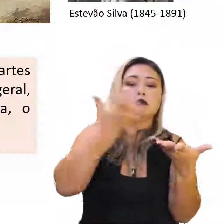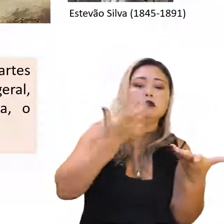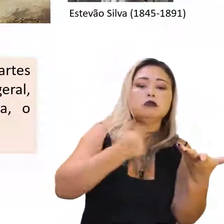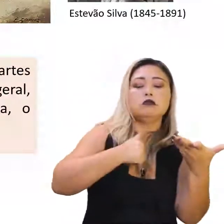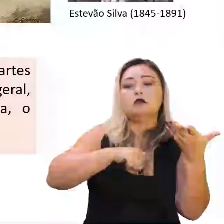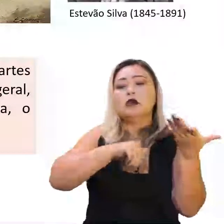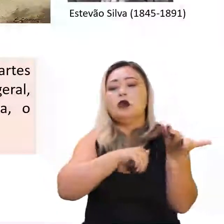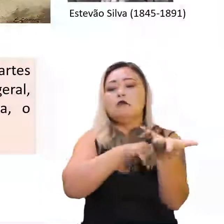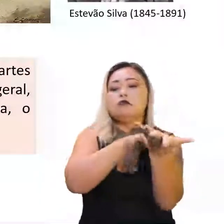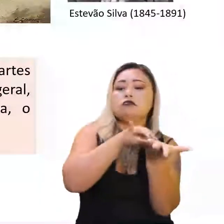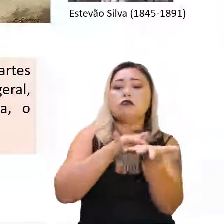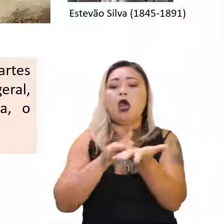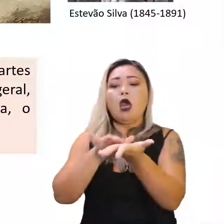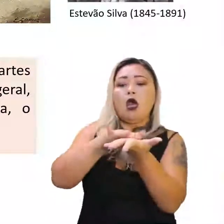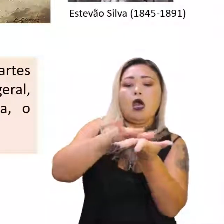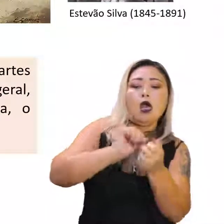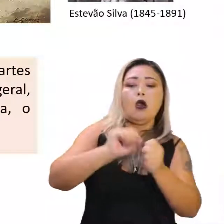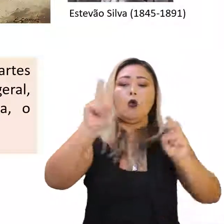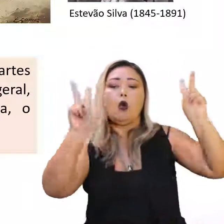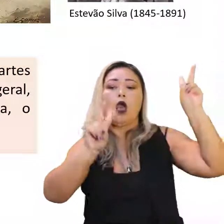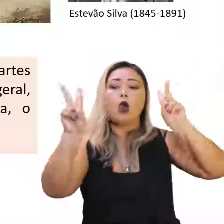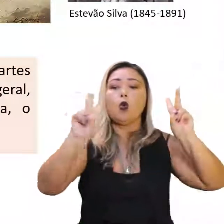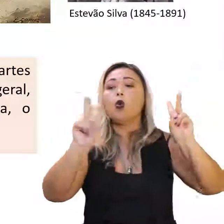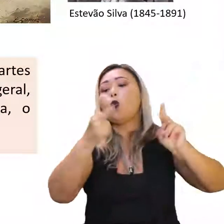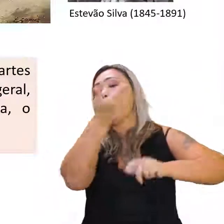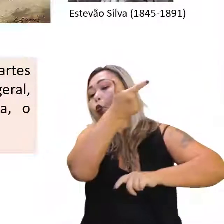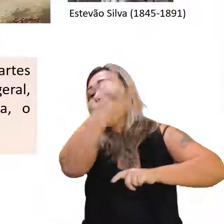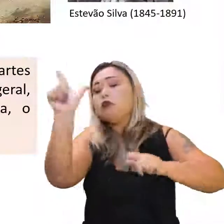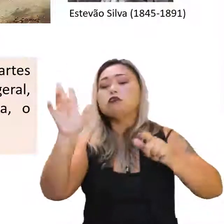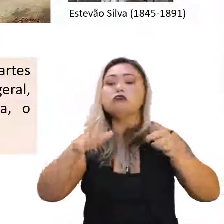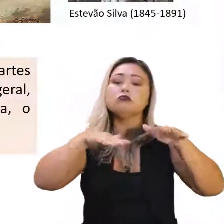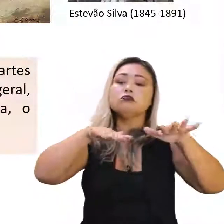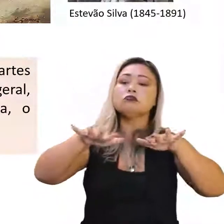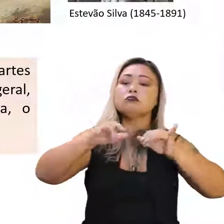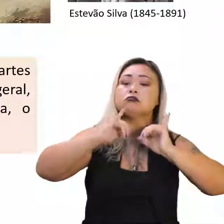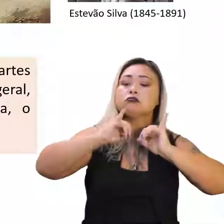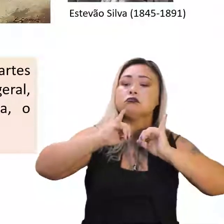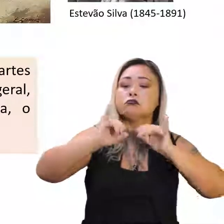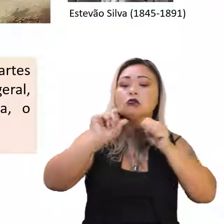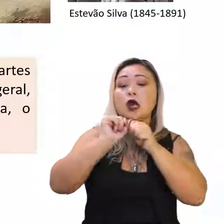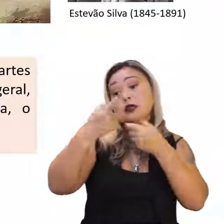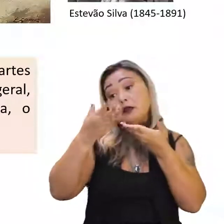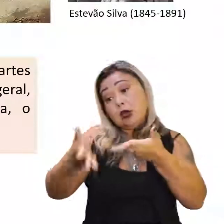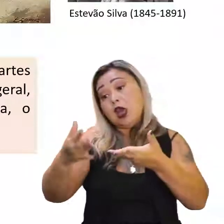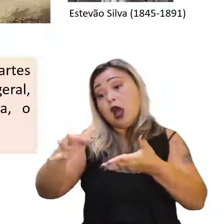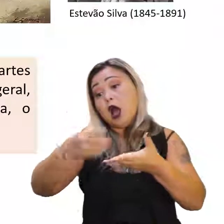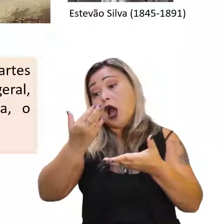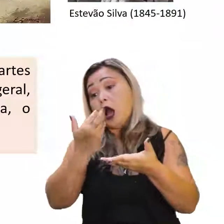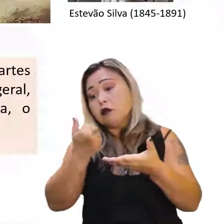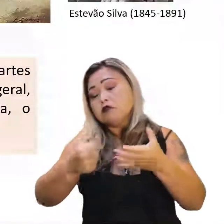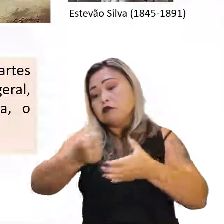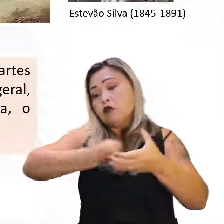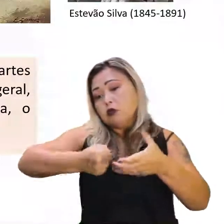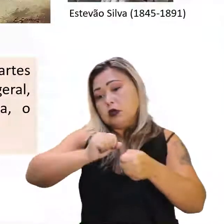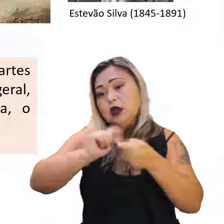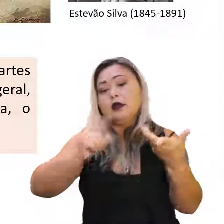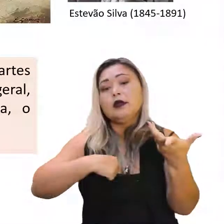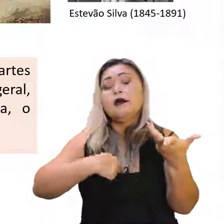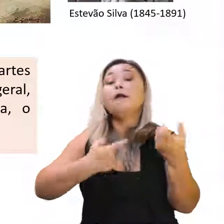de escola de samba, o carnaval e outras manifestações, como até a culinária. Mas temos